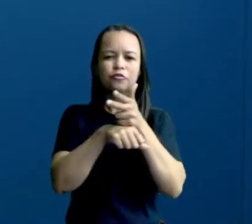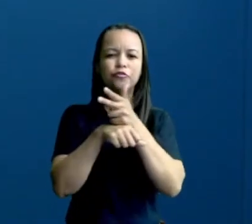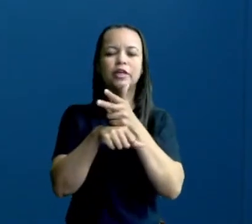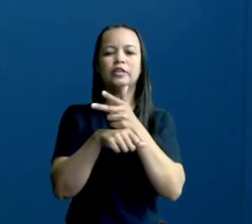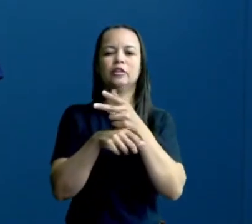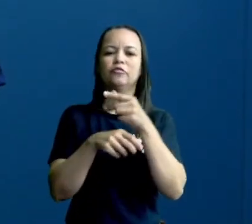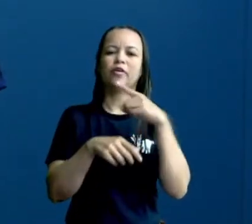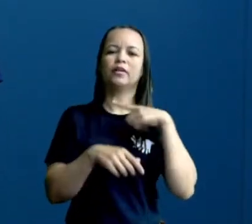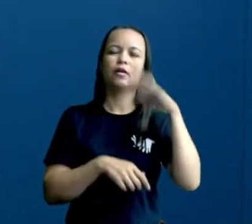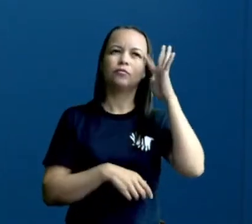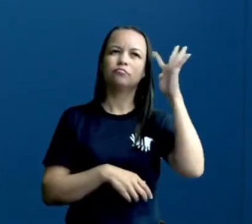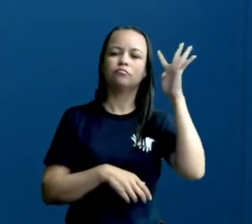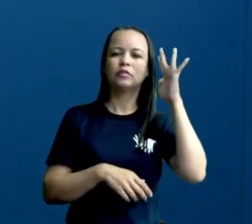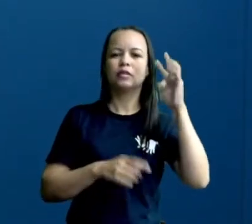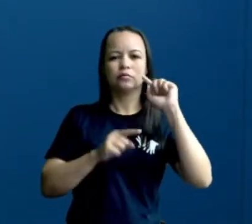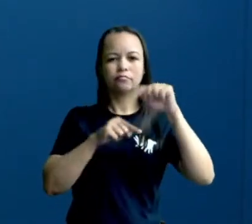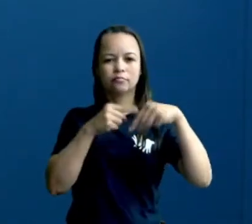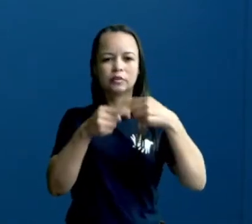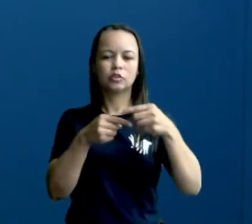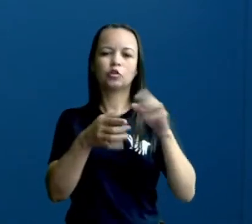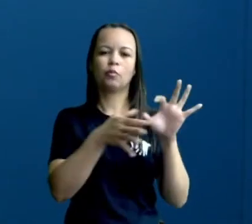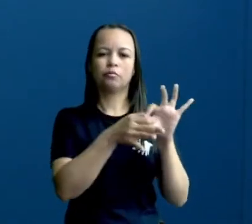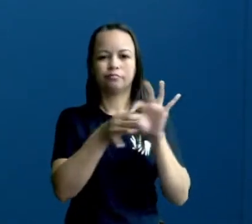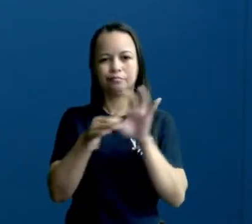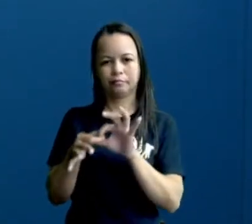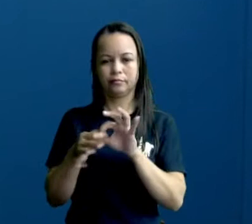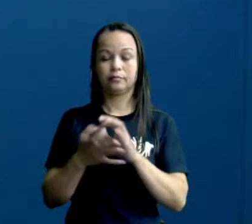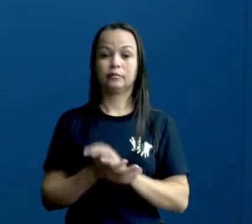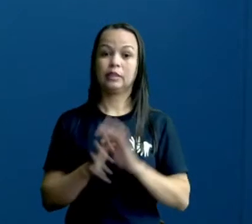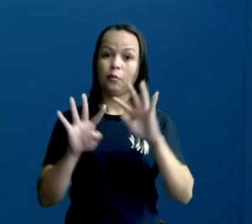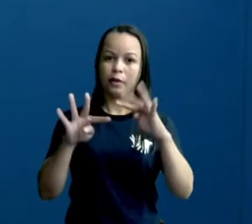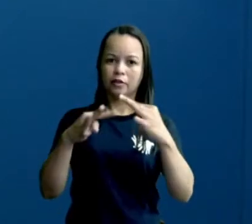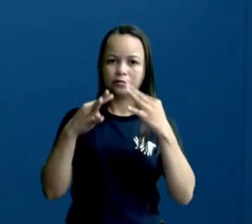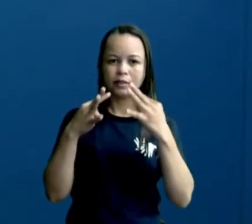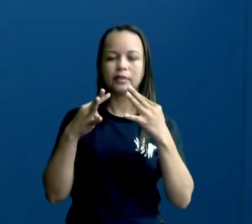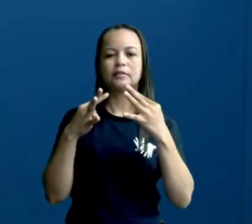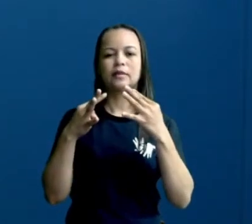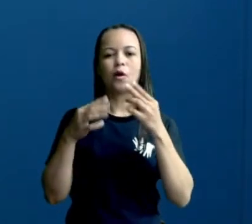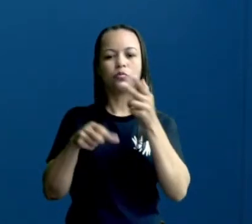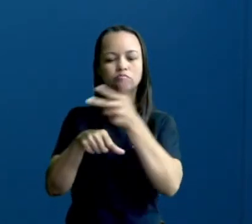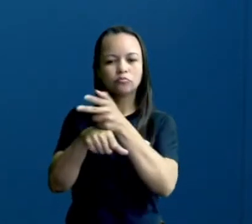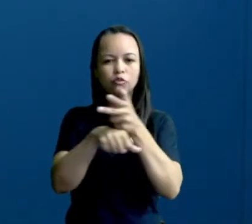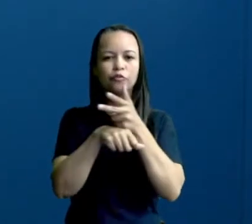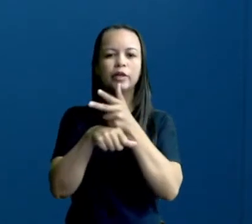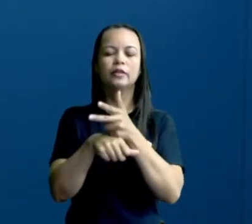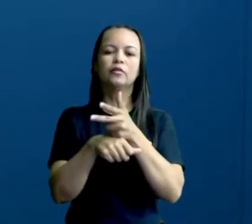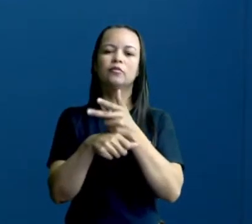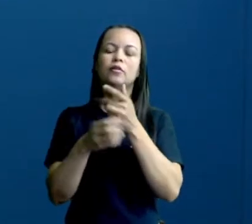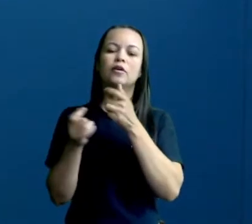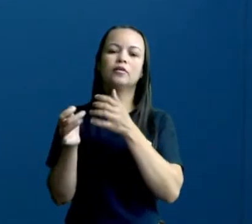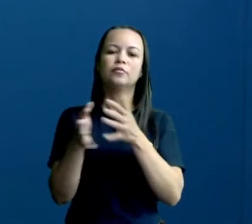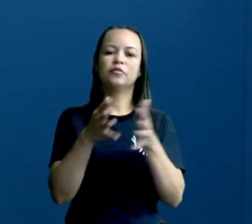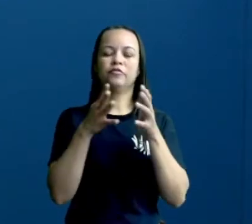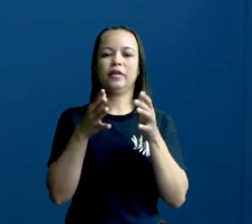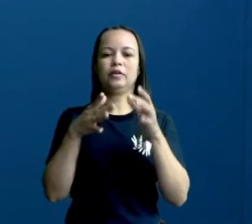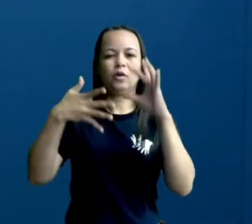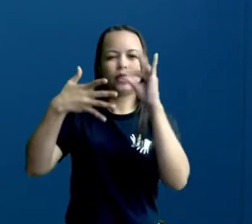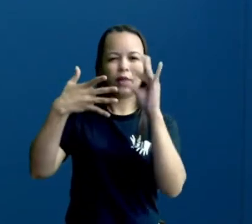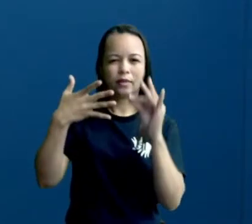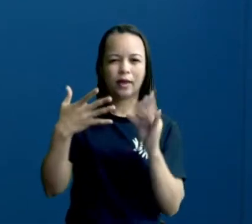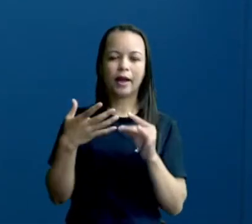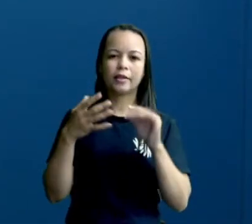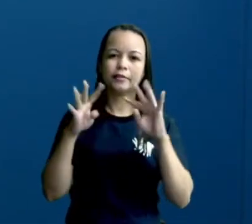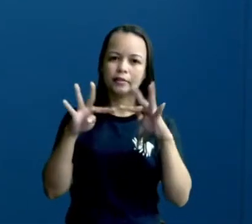reflexões mais à frente sobre esse contexto. Então, ó, preste atenção, vamos rever nos detalhes e ó, se liga aí, tá